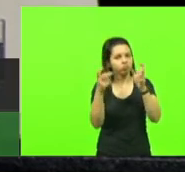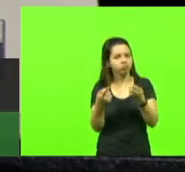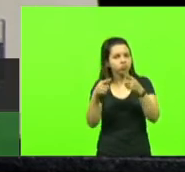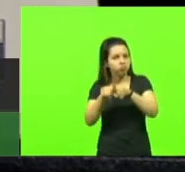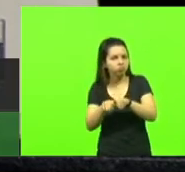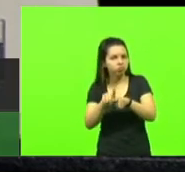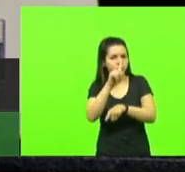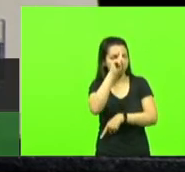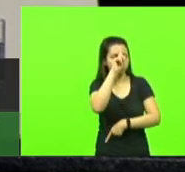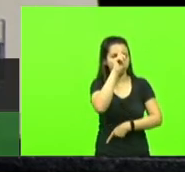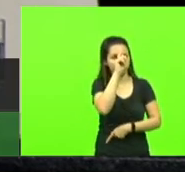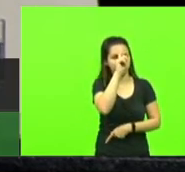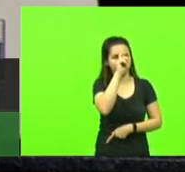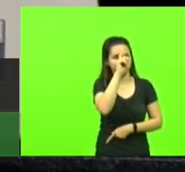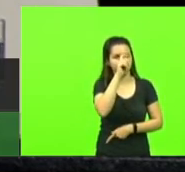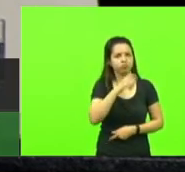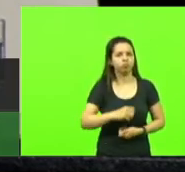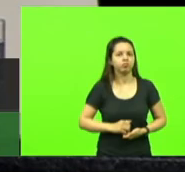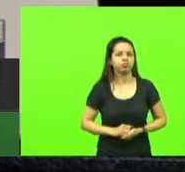hospitais e APAES.